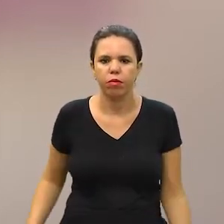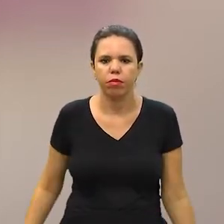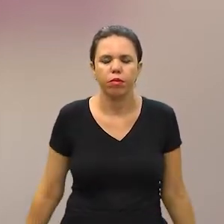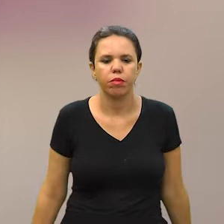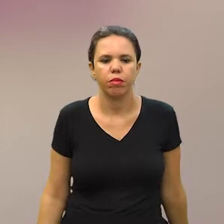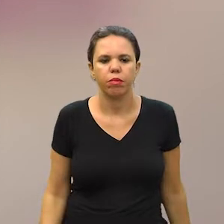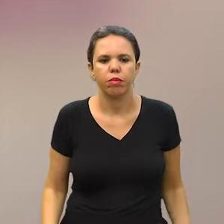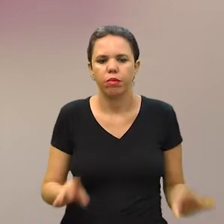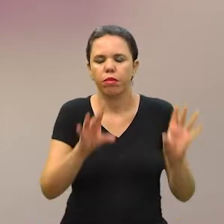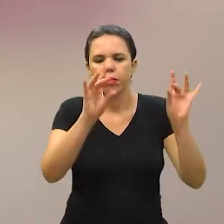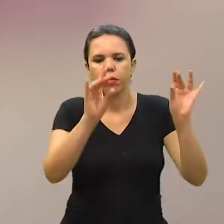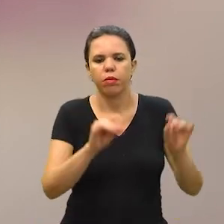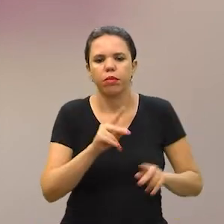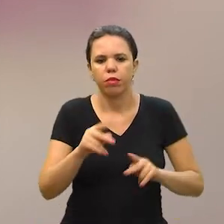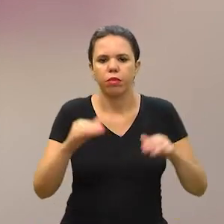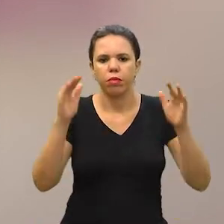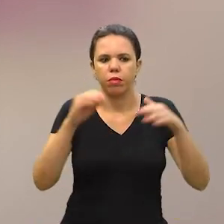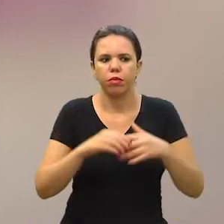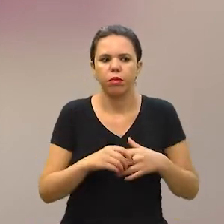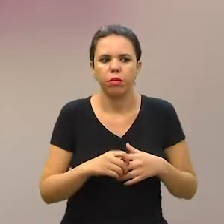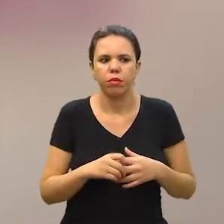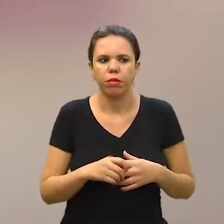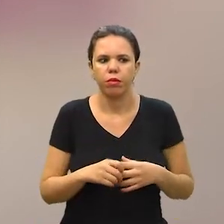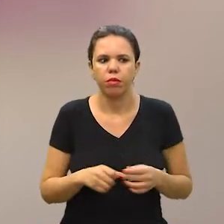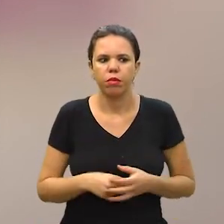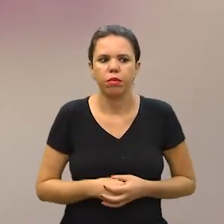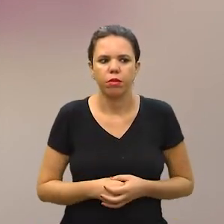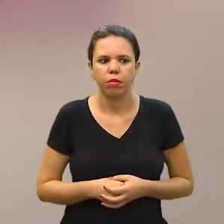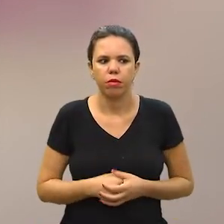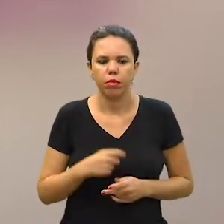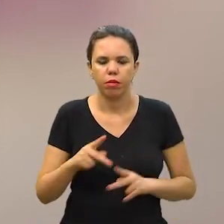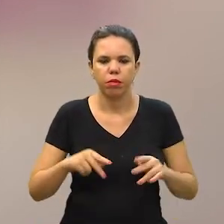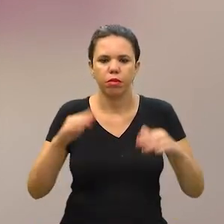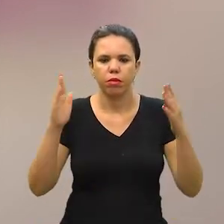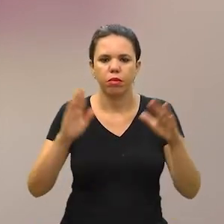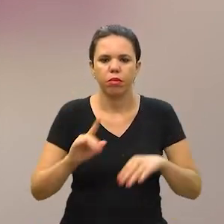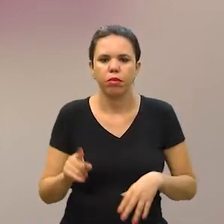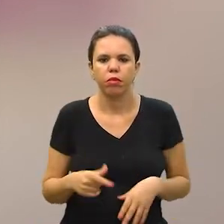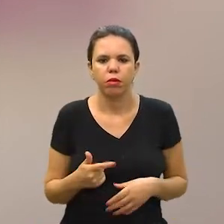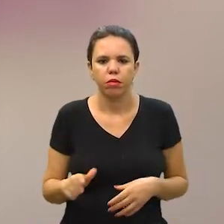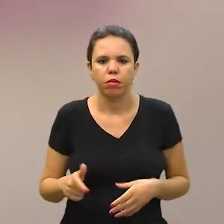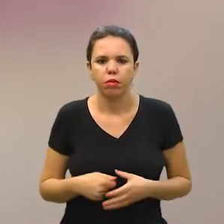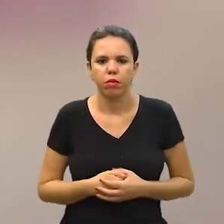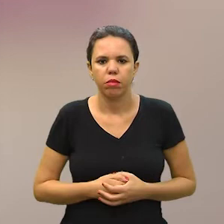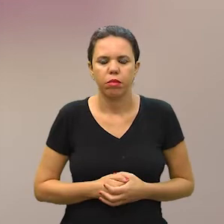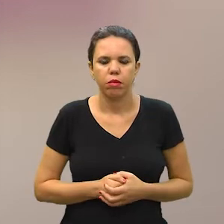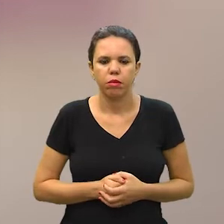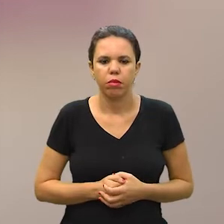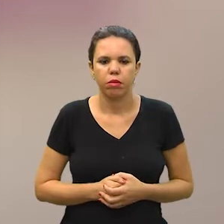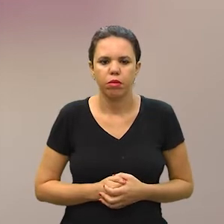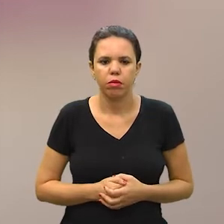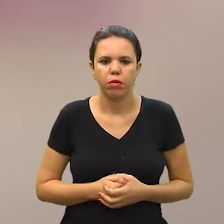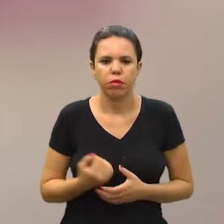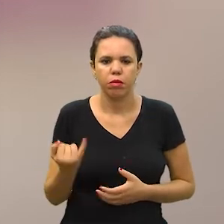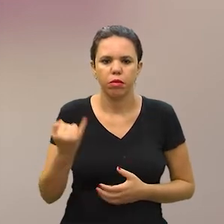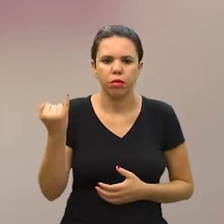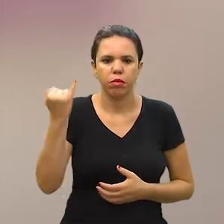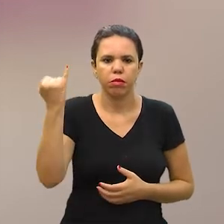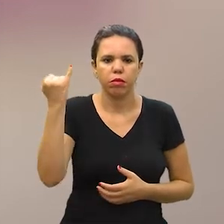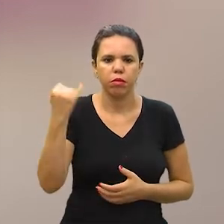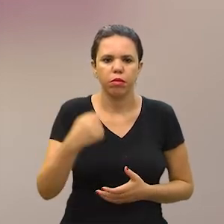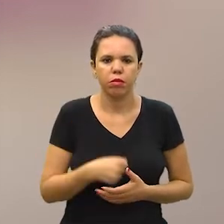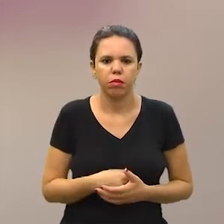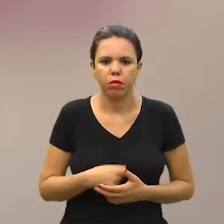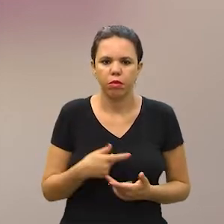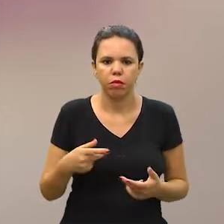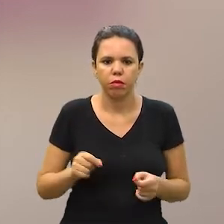a gente tem esses detalhes no adulto que geralmente na criança e adolescência a gente não tem, e que são bem relevantes, assim,